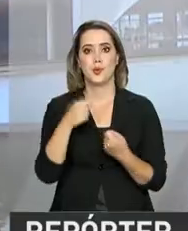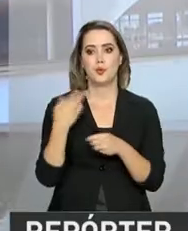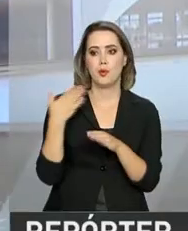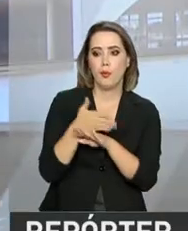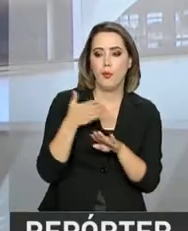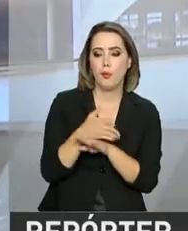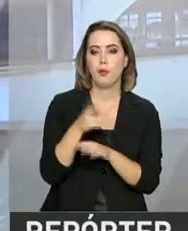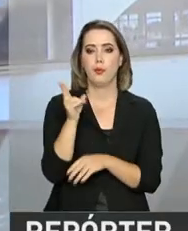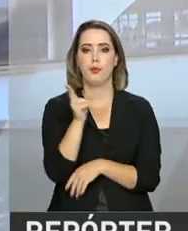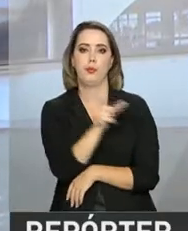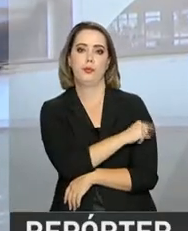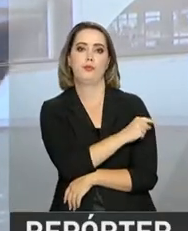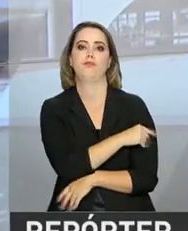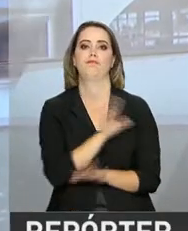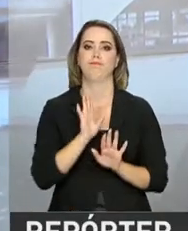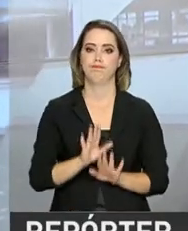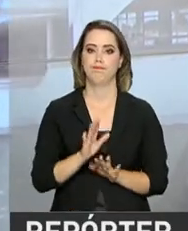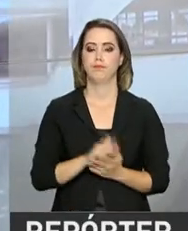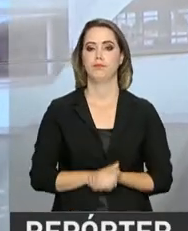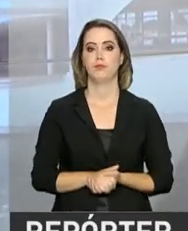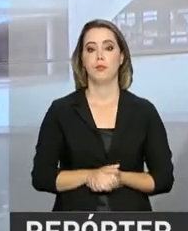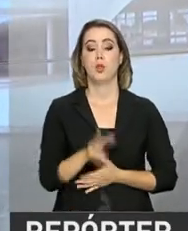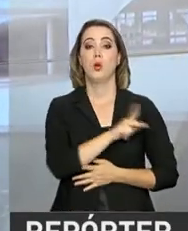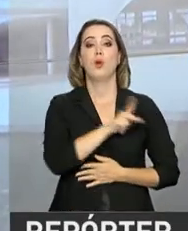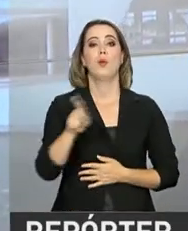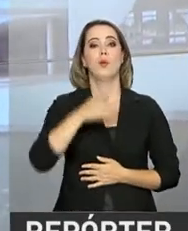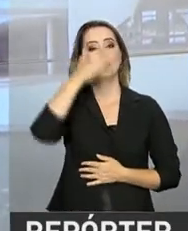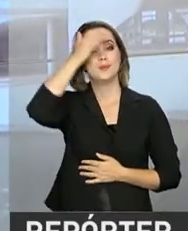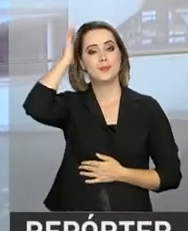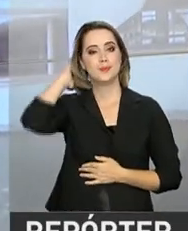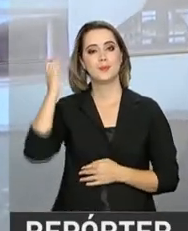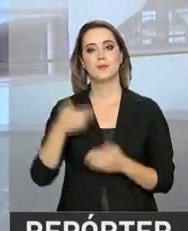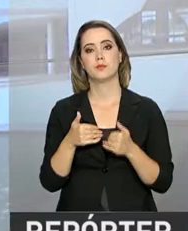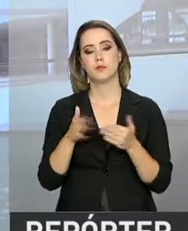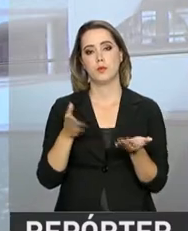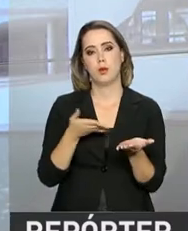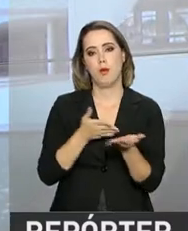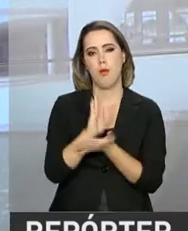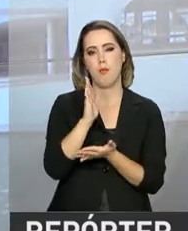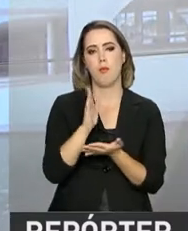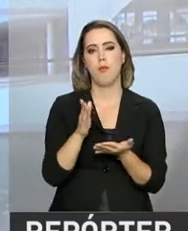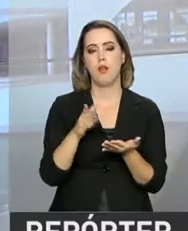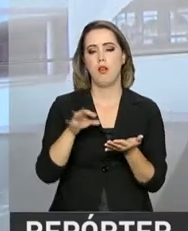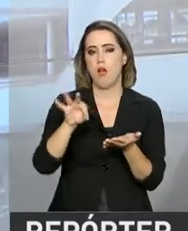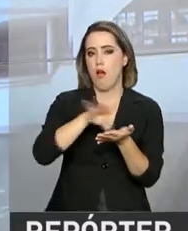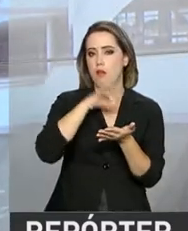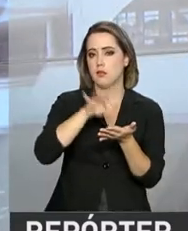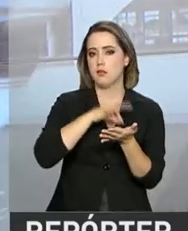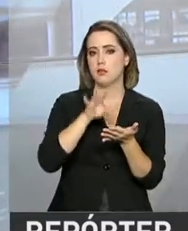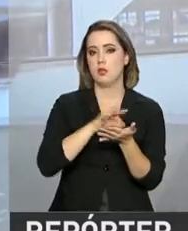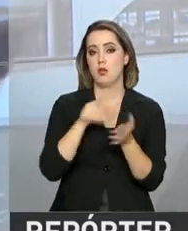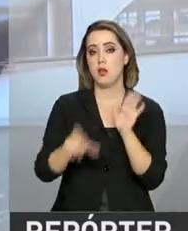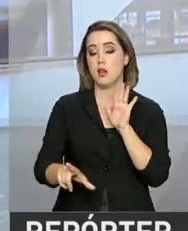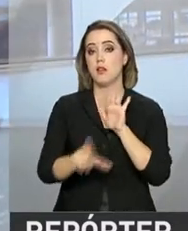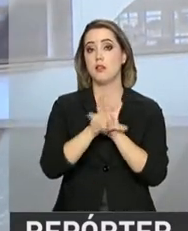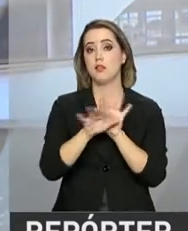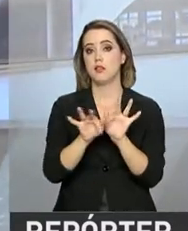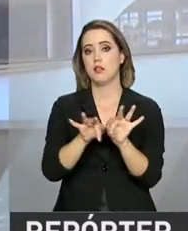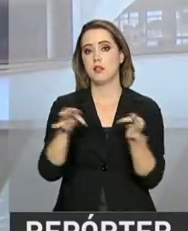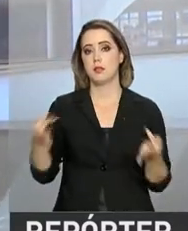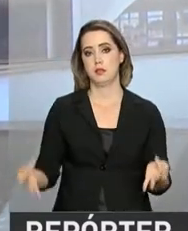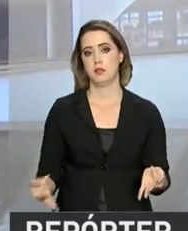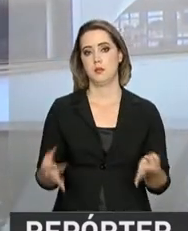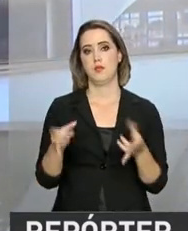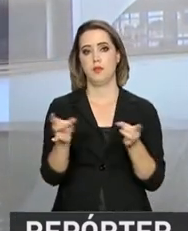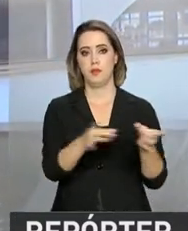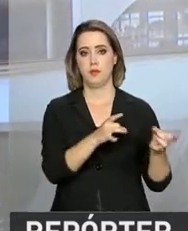hoje o presidente michel temer sancionou agora pouco lei que simplifica a renovação de outorgas de emissoras de